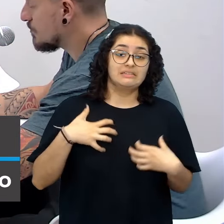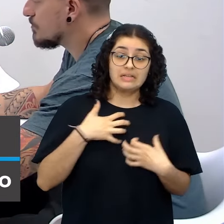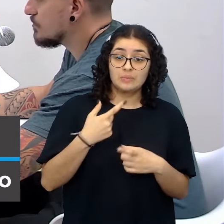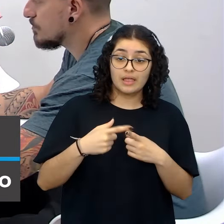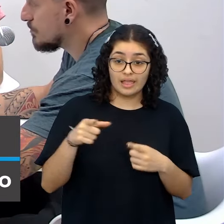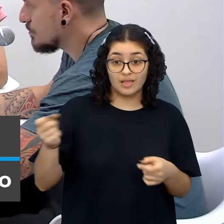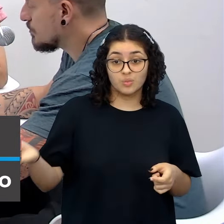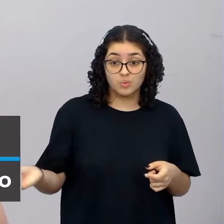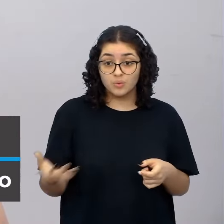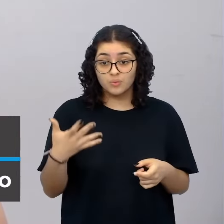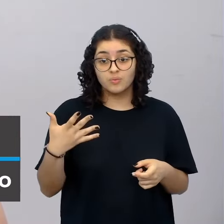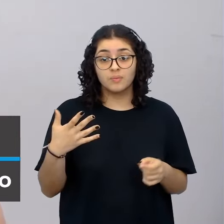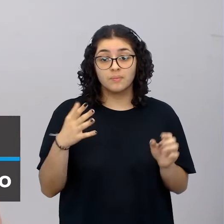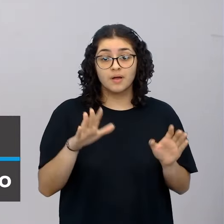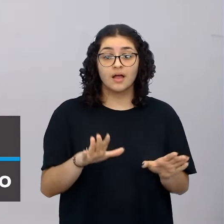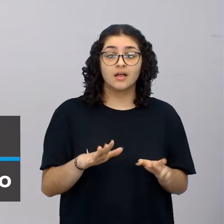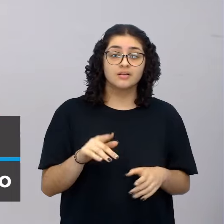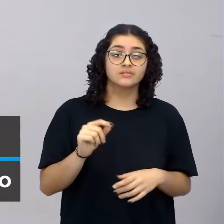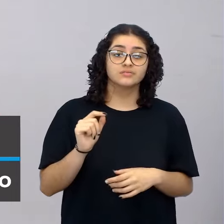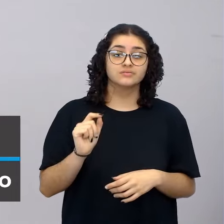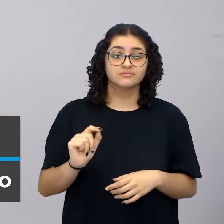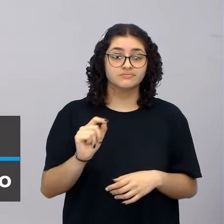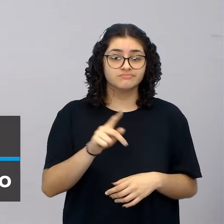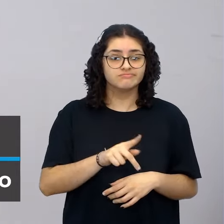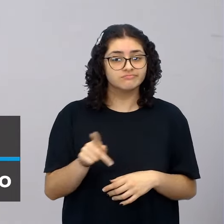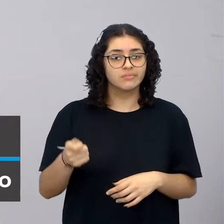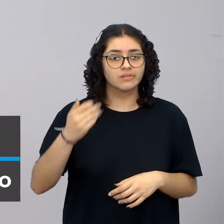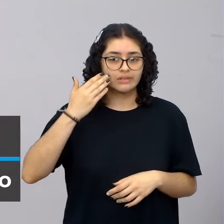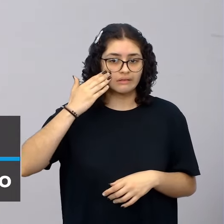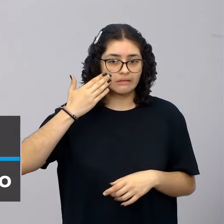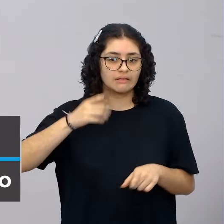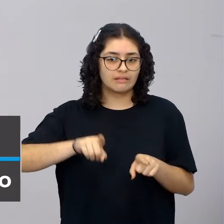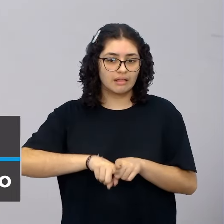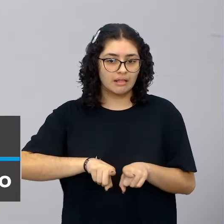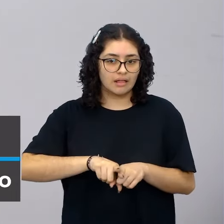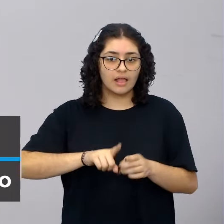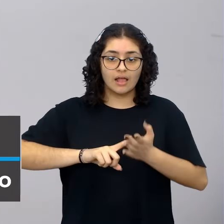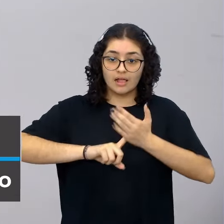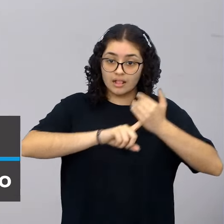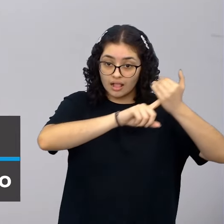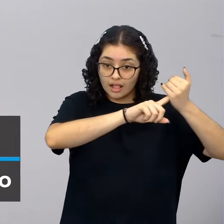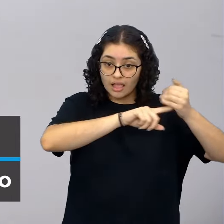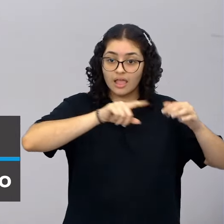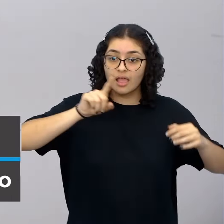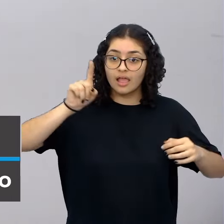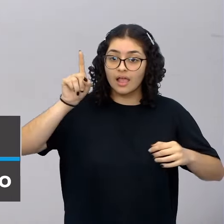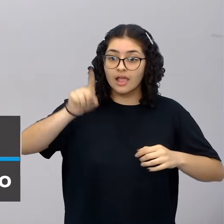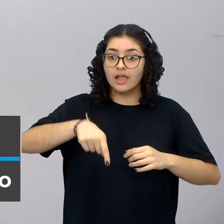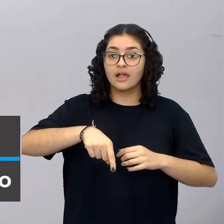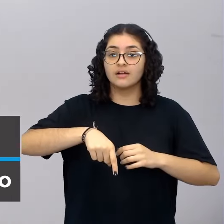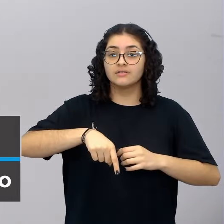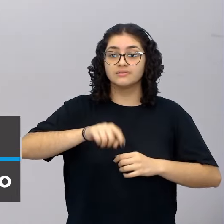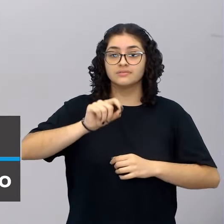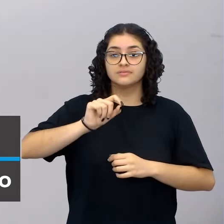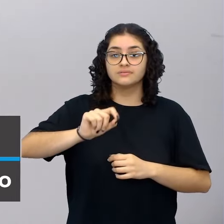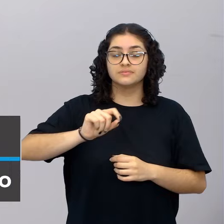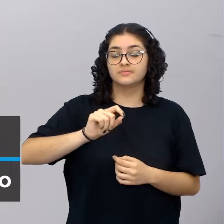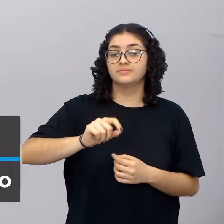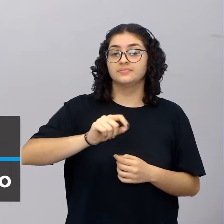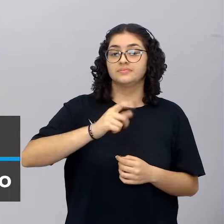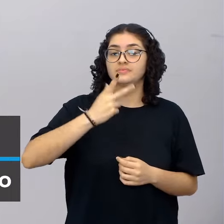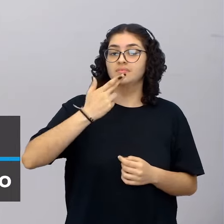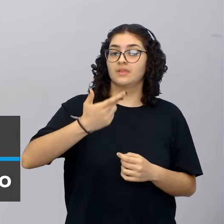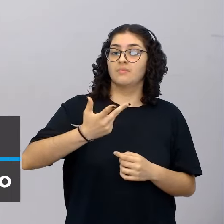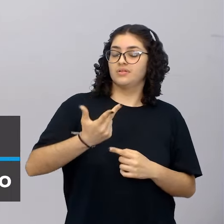nova, né? Mas a gente pensou, o professor entender também que a tecnologia, ela vem um pouco